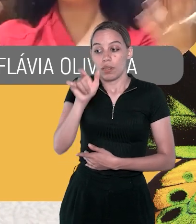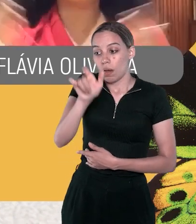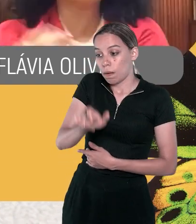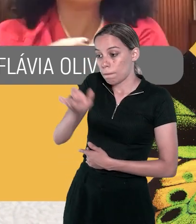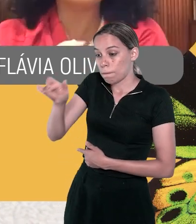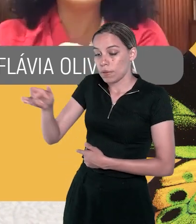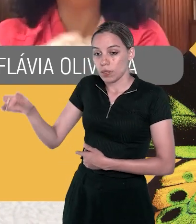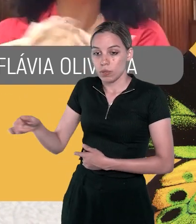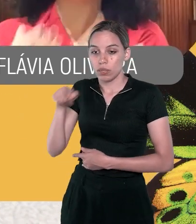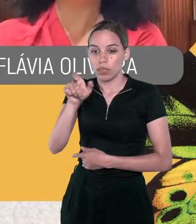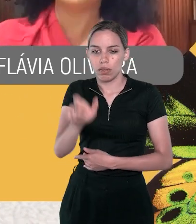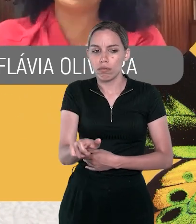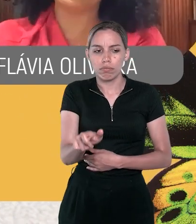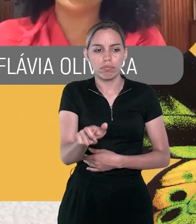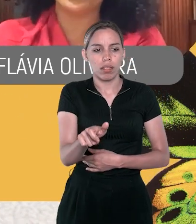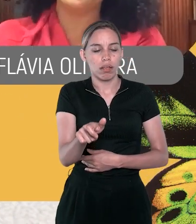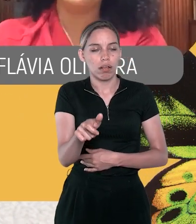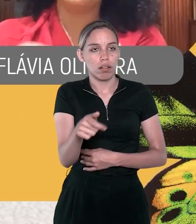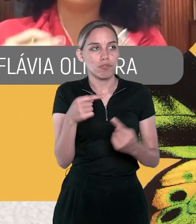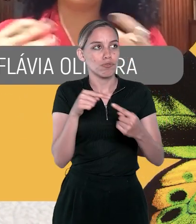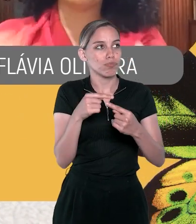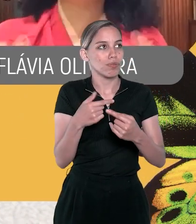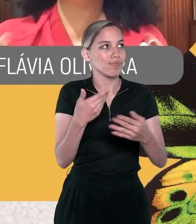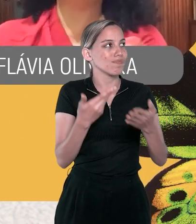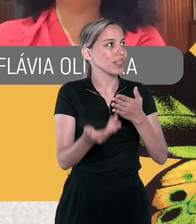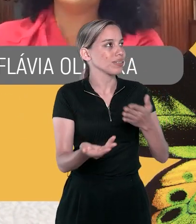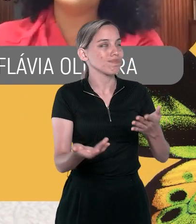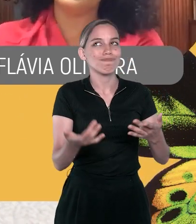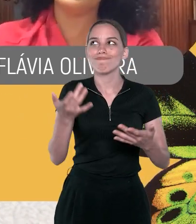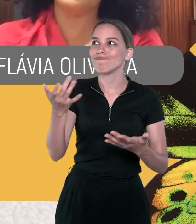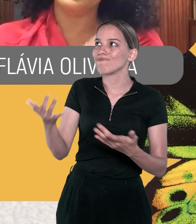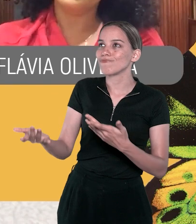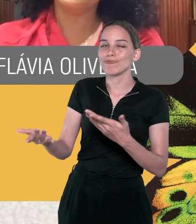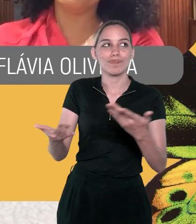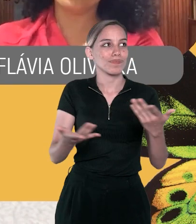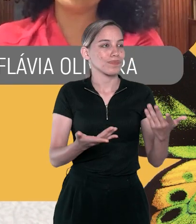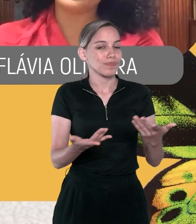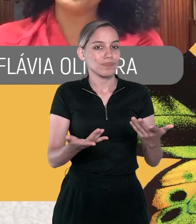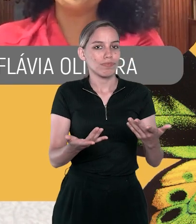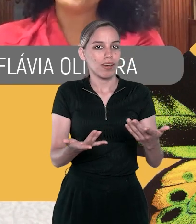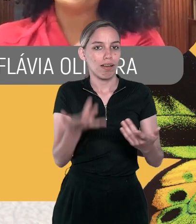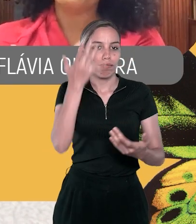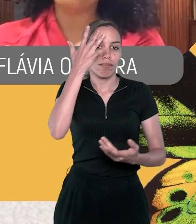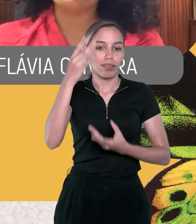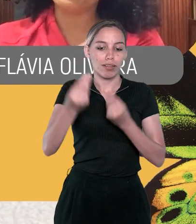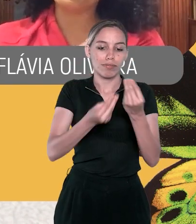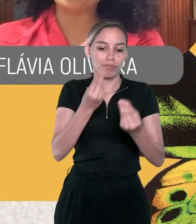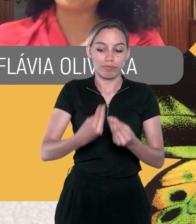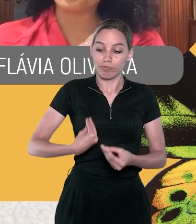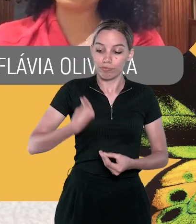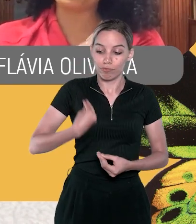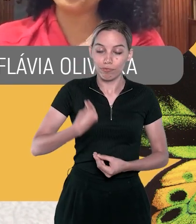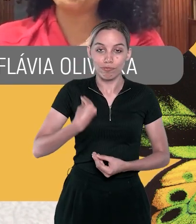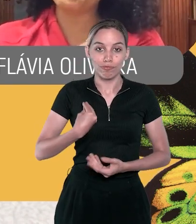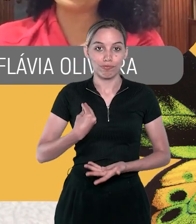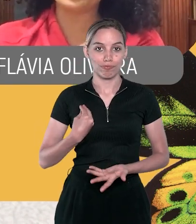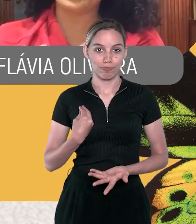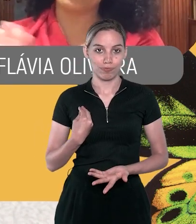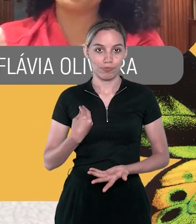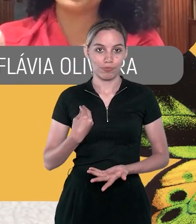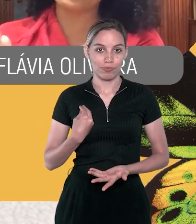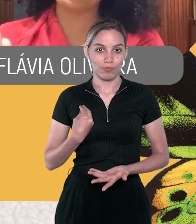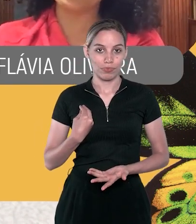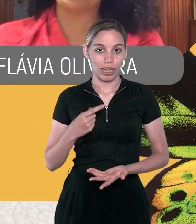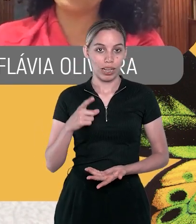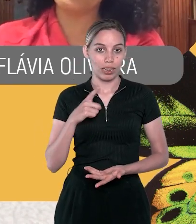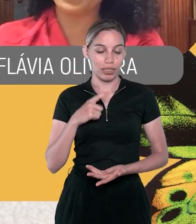perdidos ou indiferentes, né, à vida que pulsa. Foram 2 pontos que me